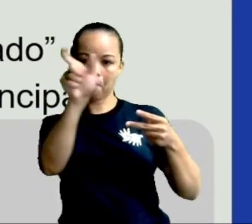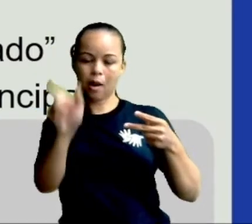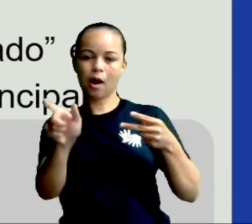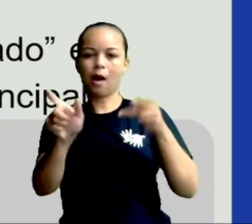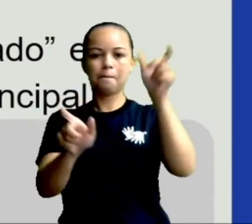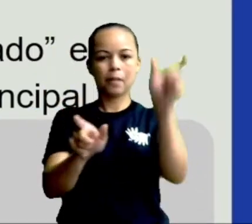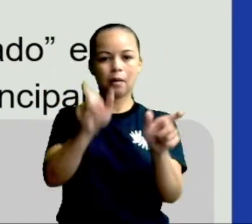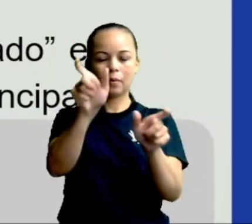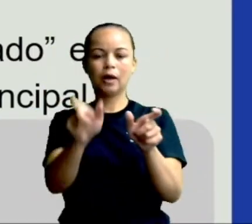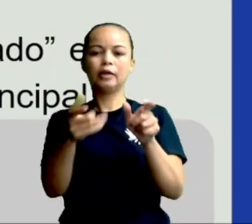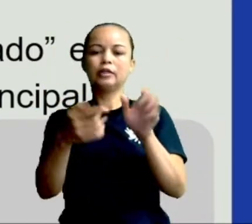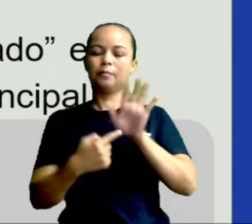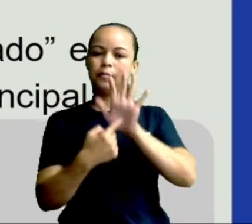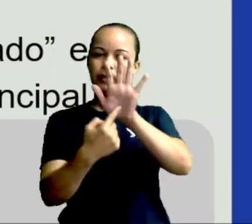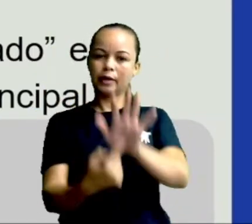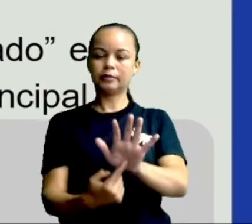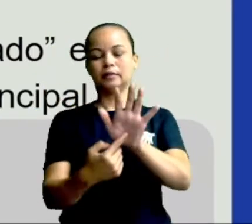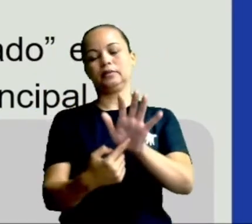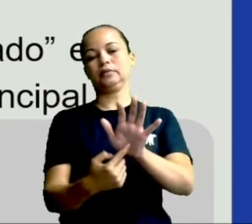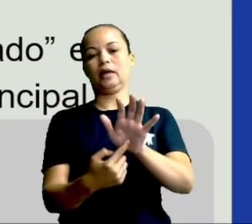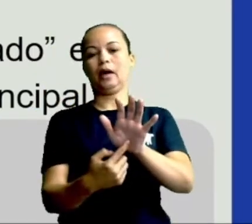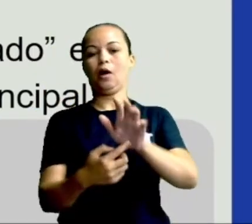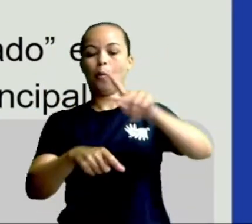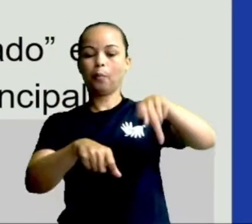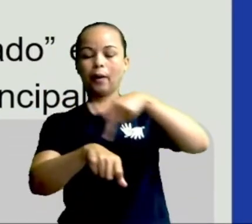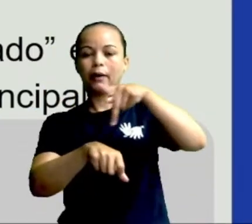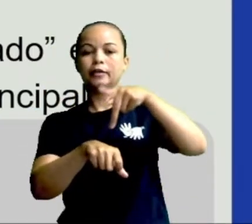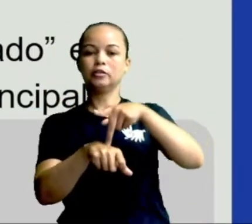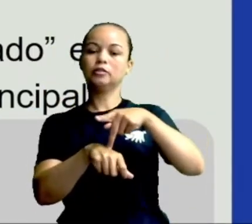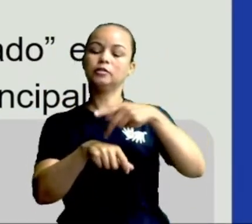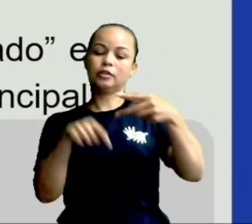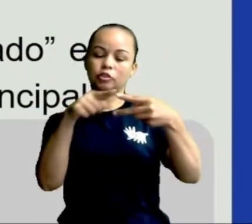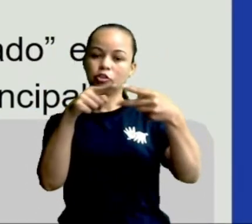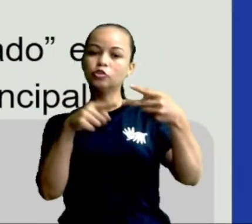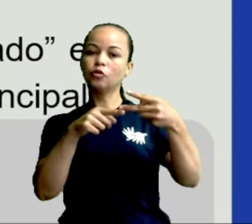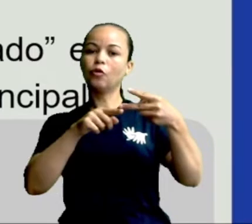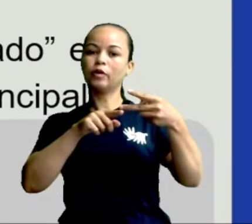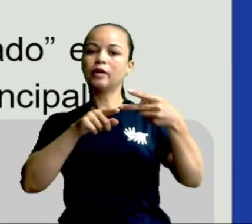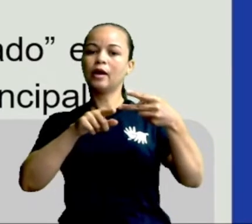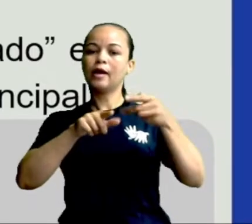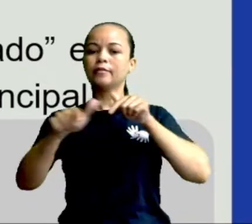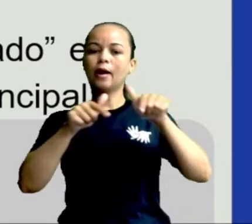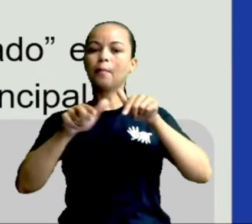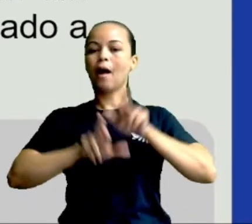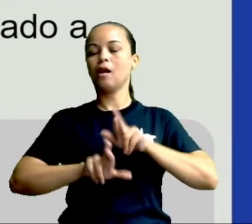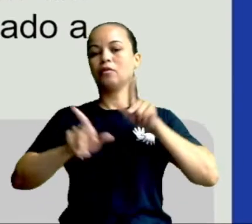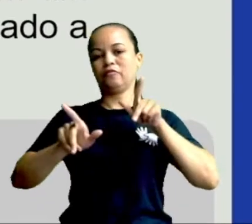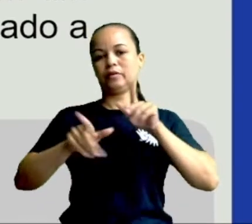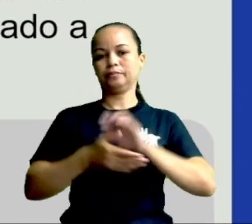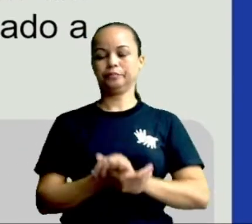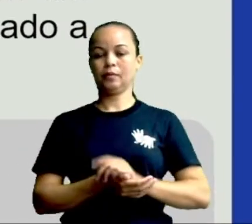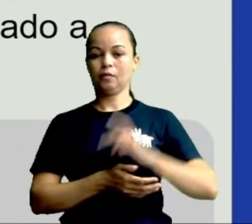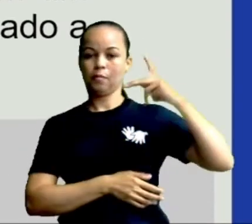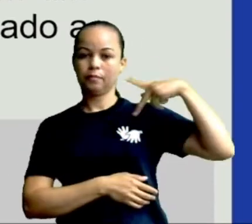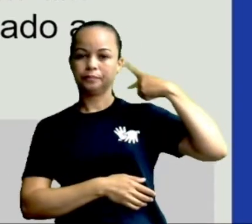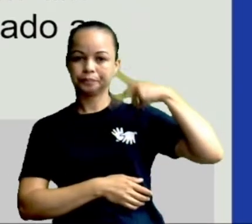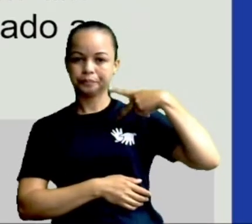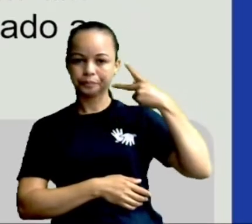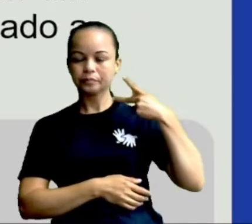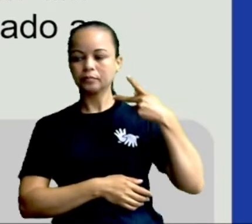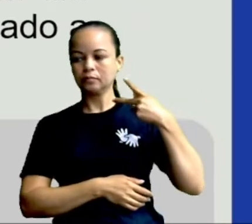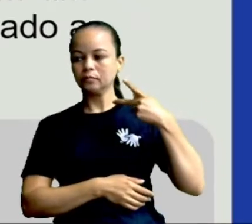o estado o país só que essas duas pessoas elas vão ter funções diferentes e no parlamentarismo